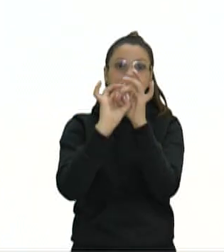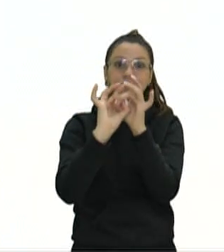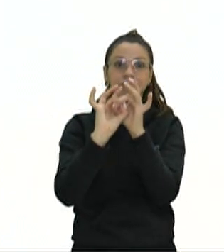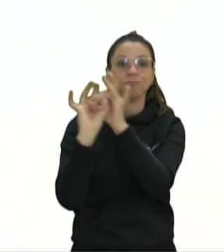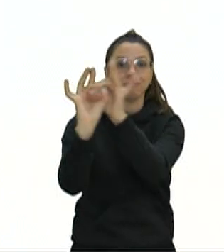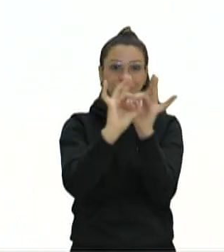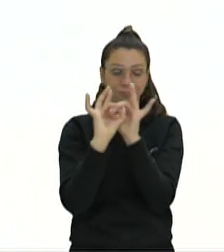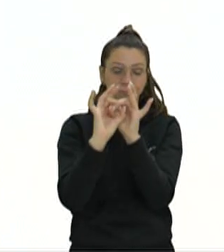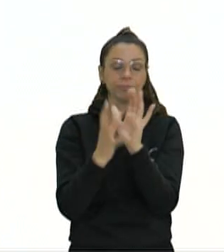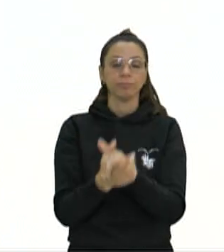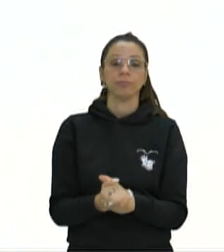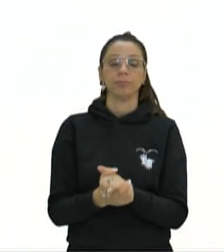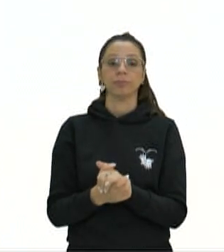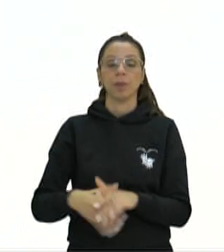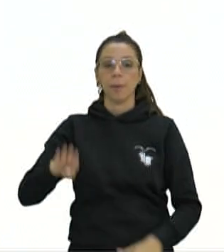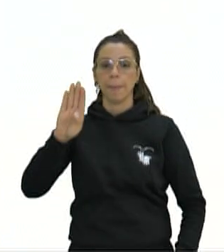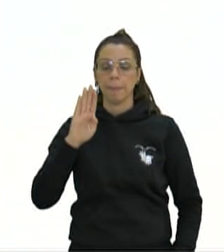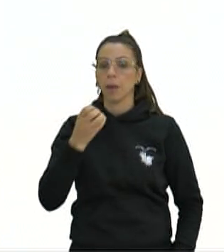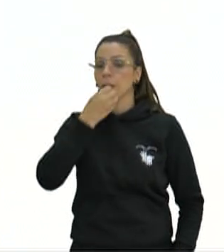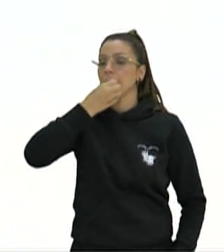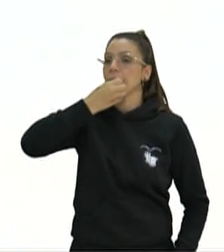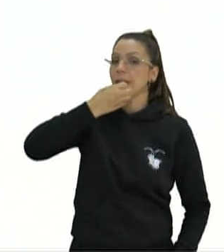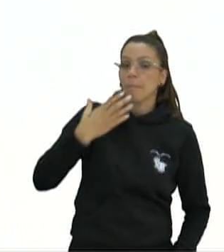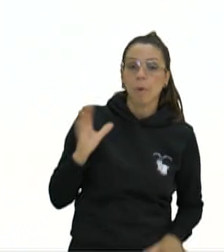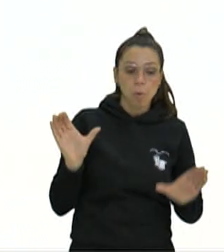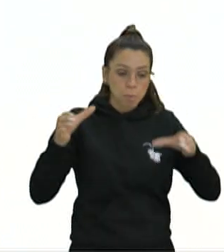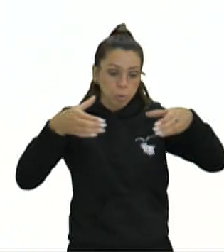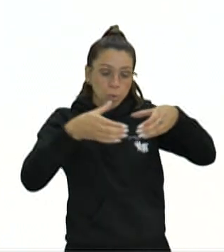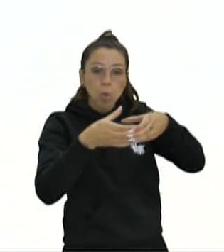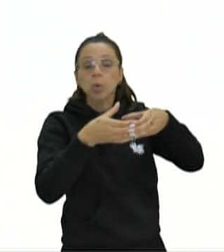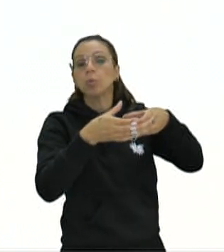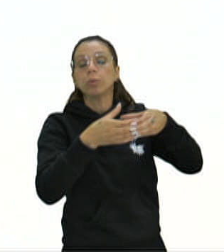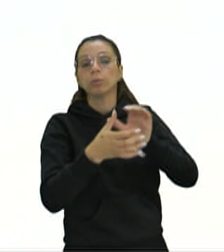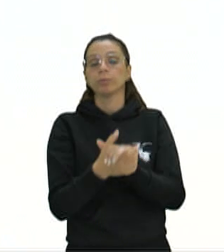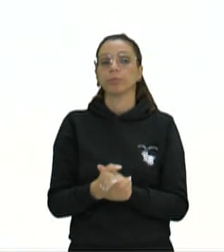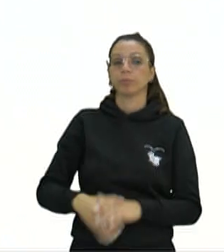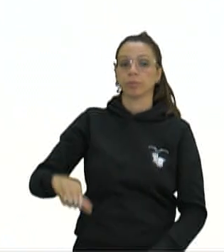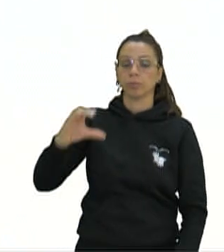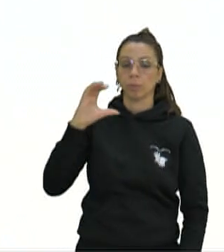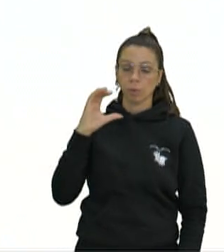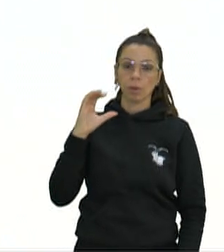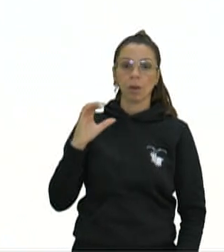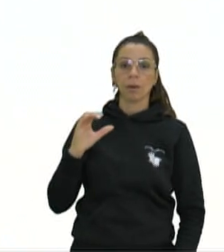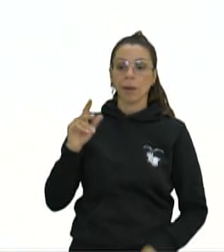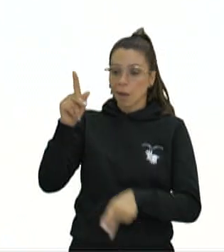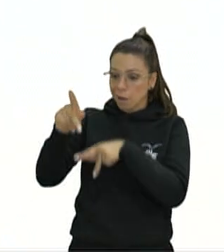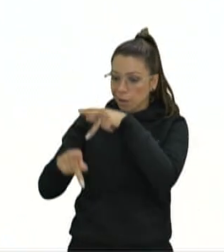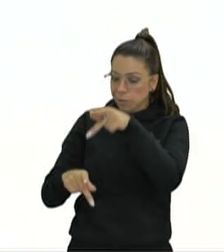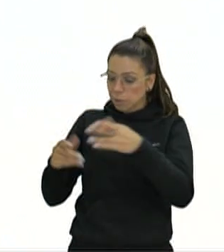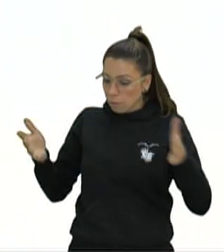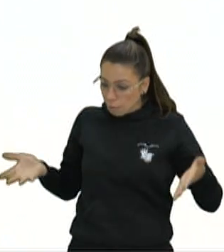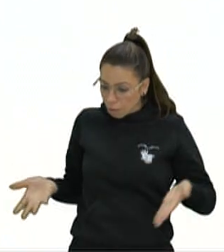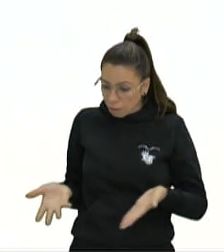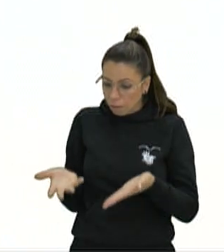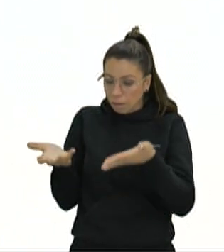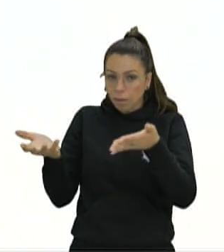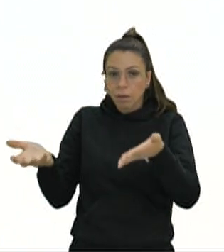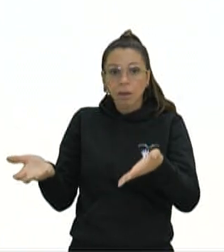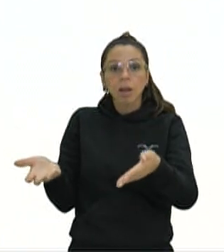B, é benéfico exclusivo de alguns, ou letra C, aperfeiçoa a sociedade à medida que acaba com